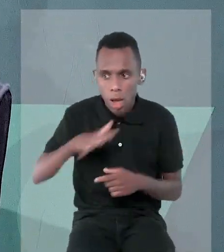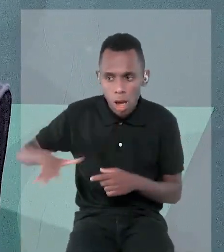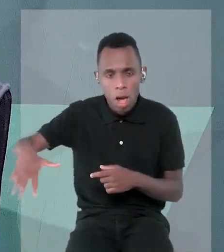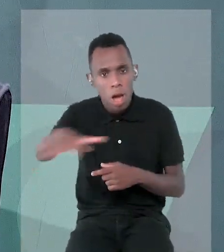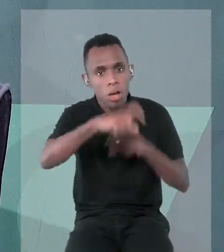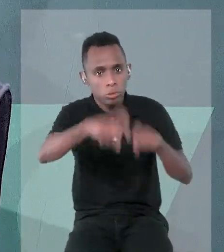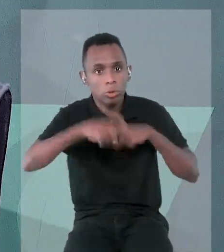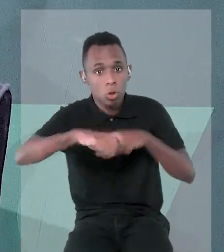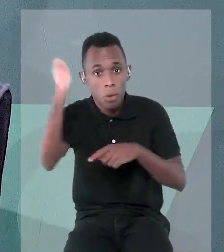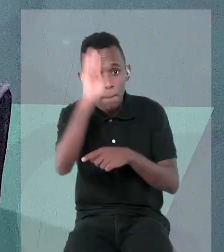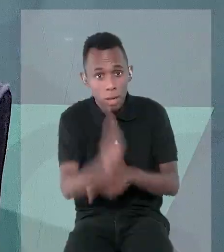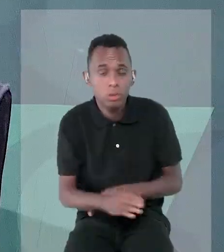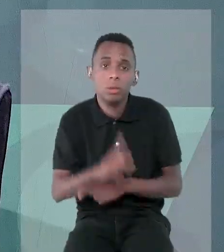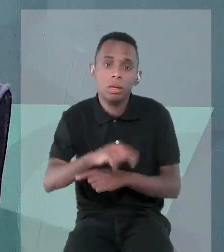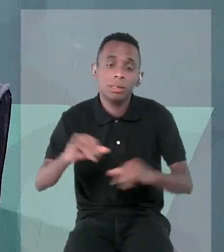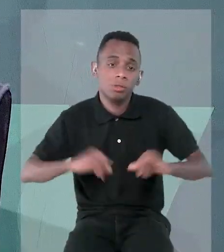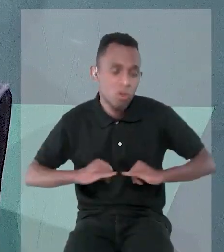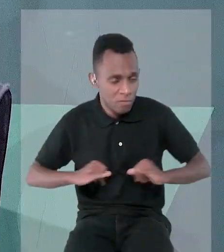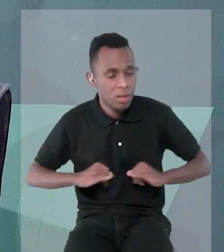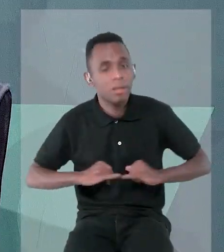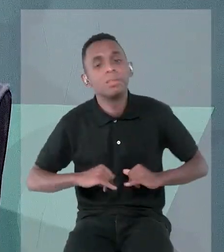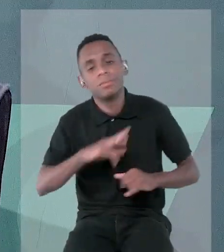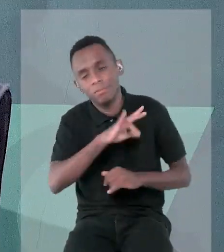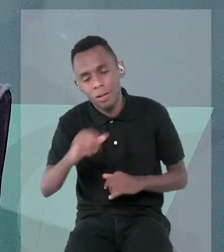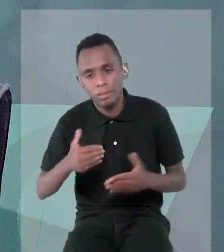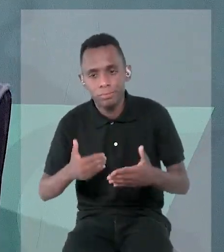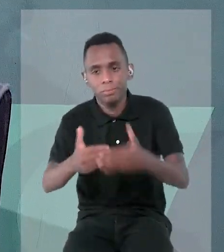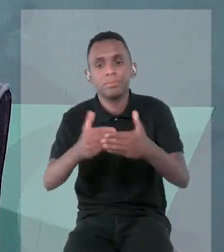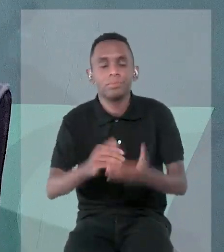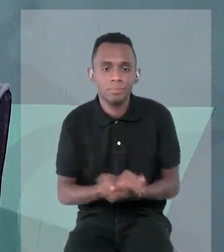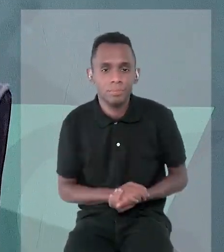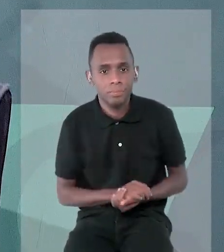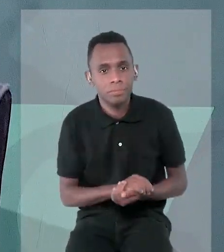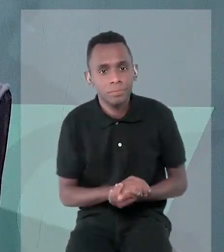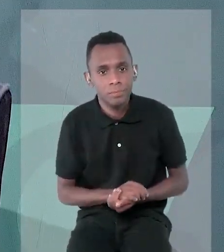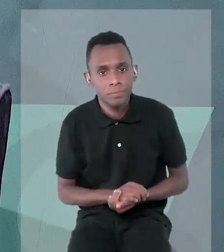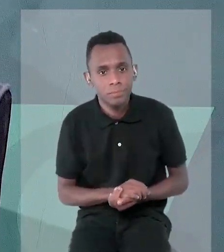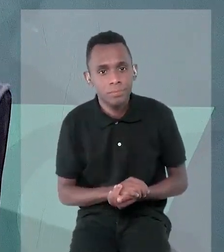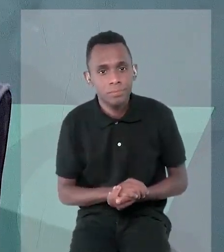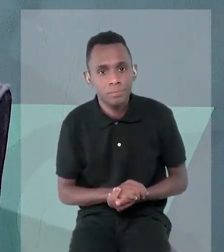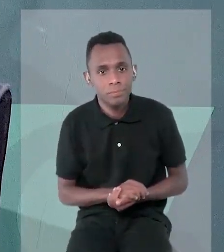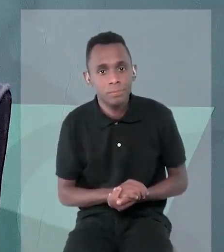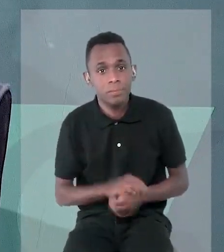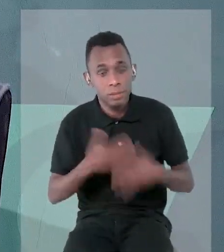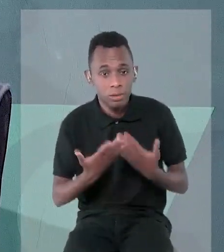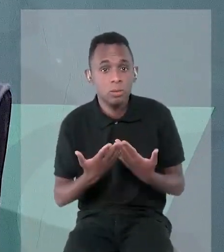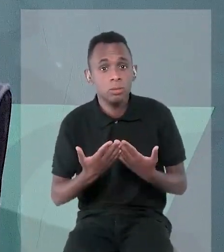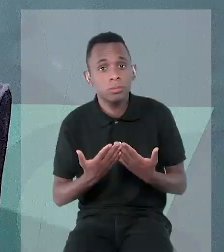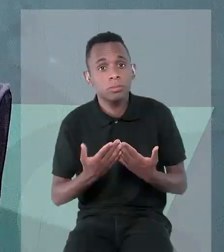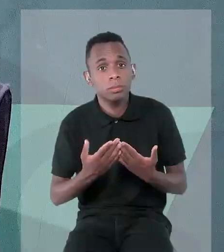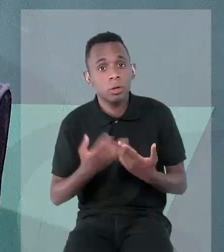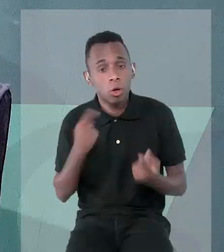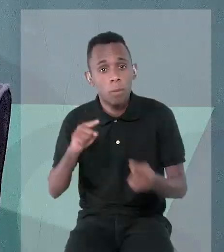agrícolas no Brasil está sofrendo disso, vai sofrer disso em algum momento. Então, esse programa